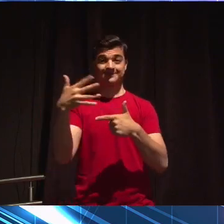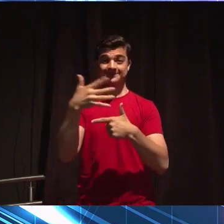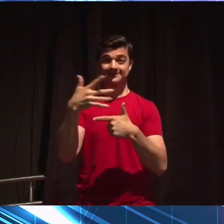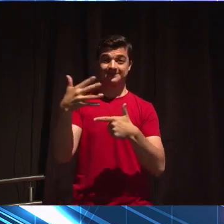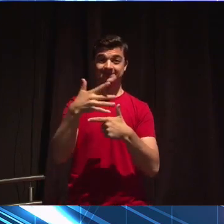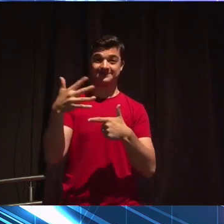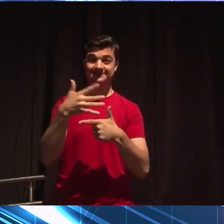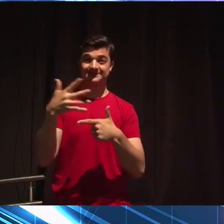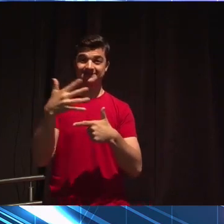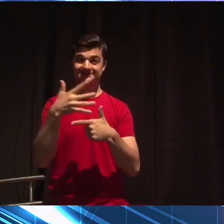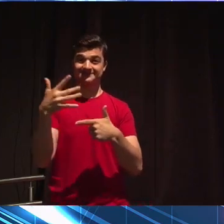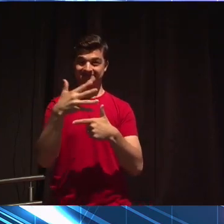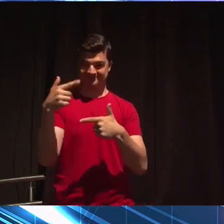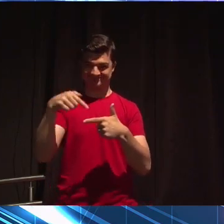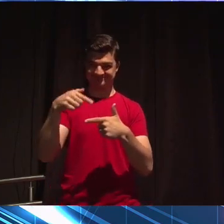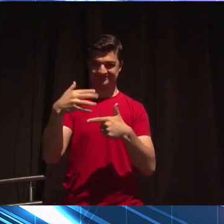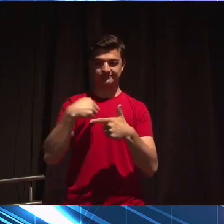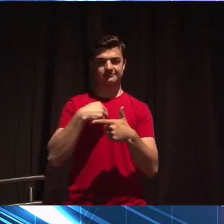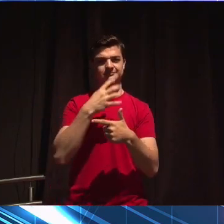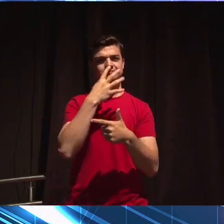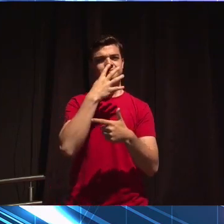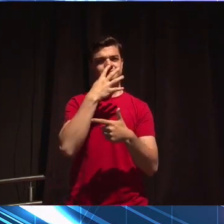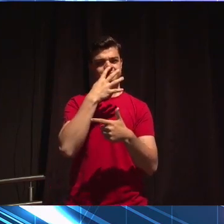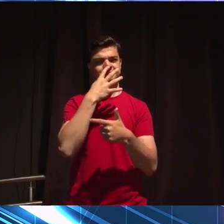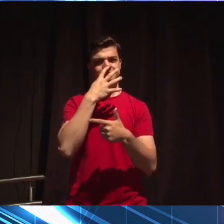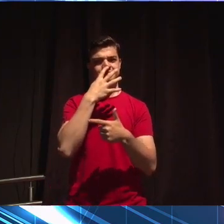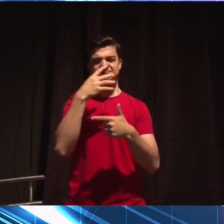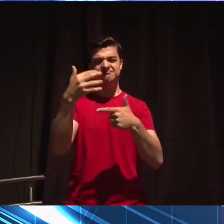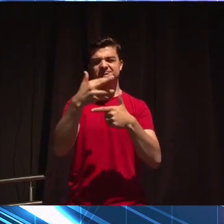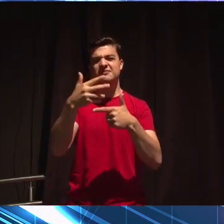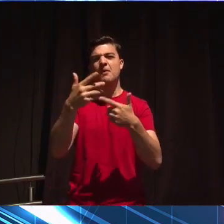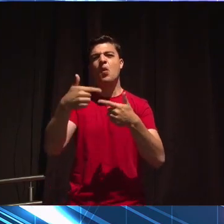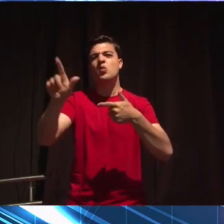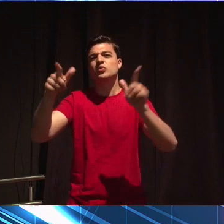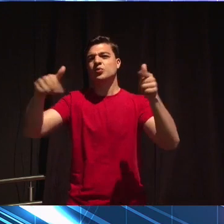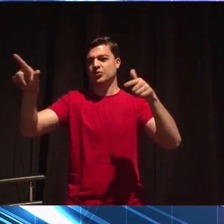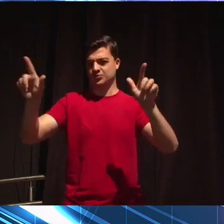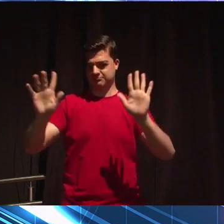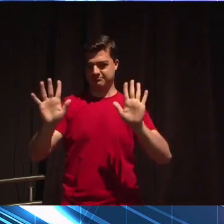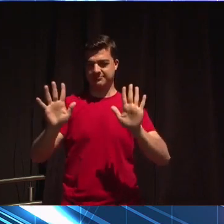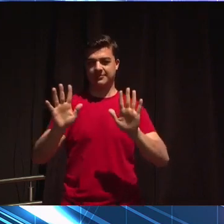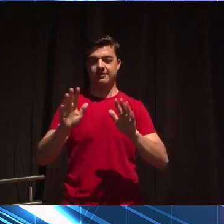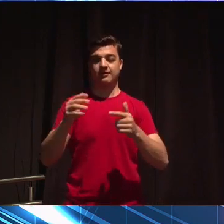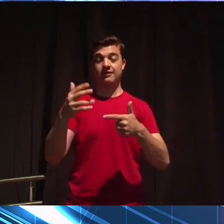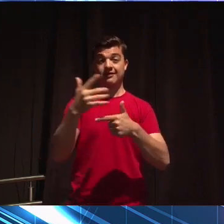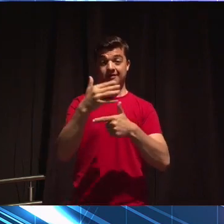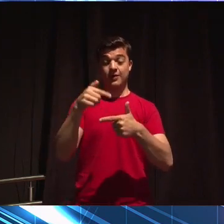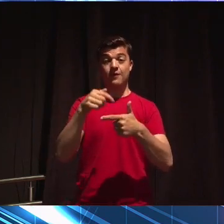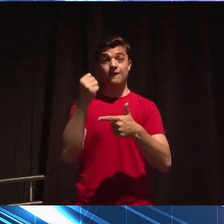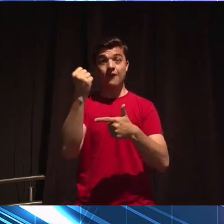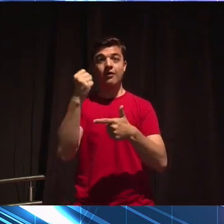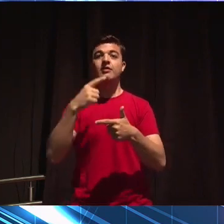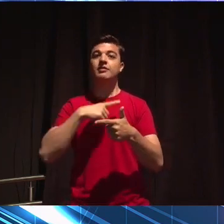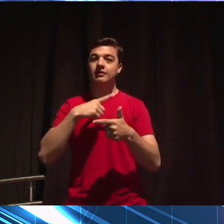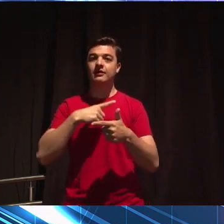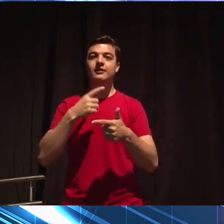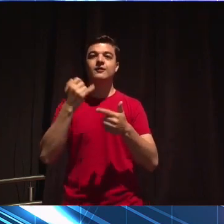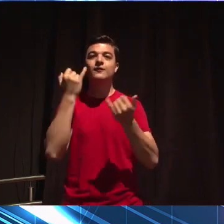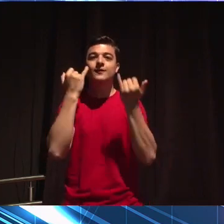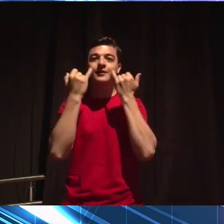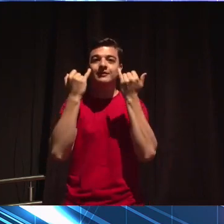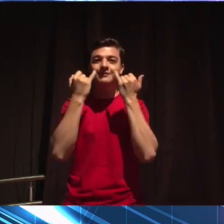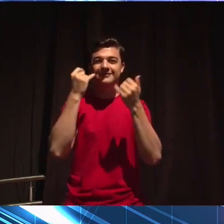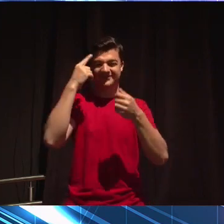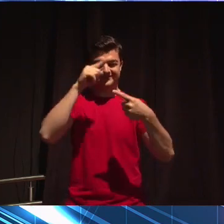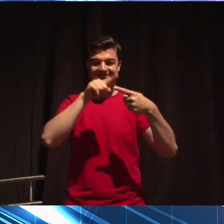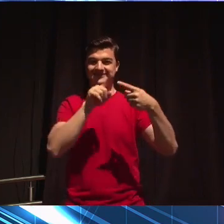Eu admiro Netflix, mas quando eu falo Netflix, estou falando de todos os serviços de streaming, tá? O que você tem como força do Netflix? Você tem processamento, armazenamento,